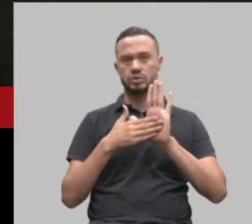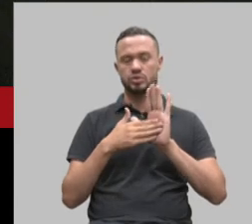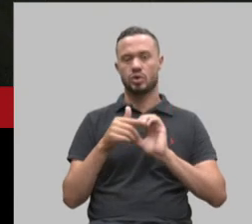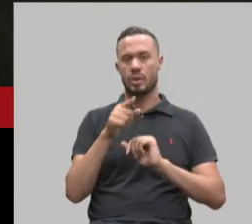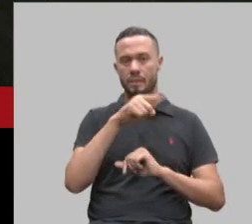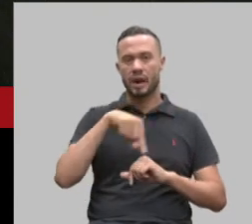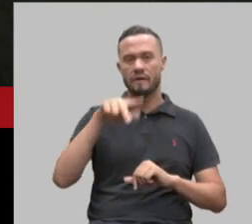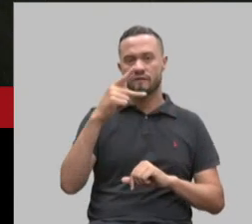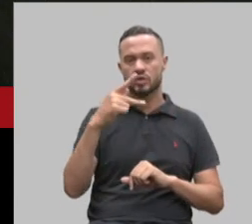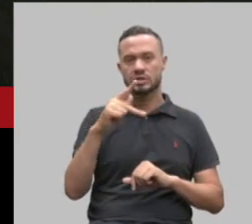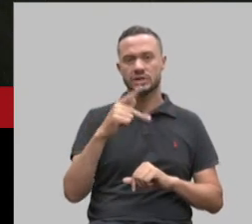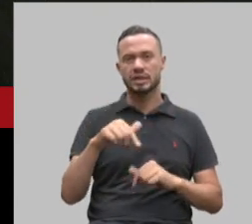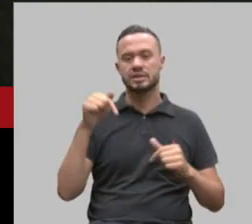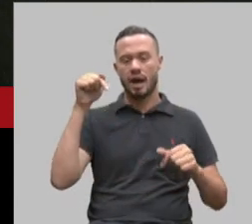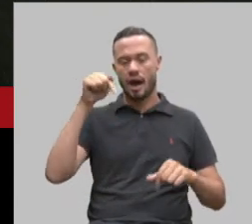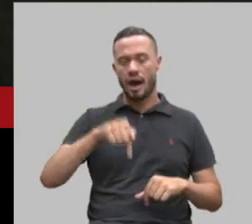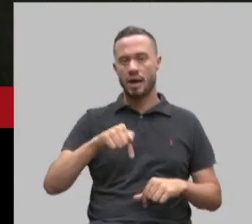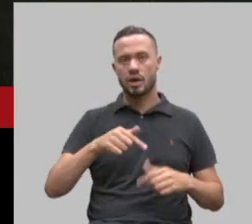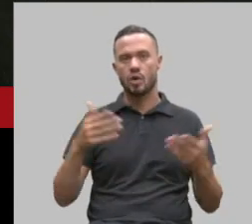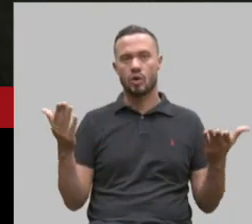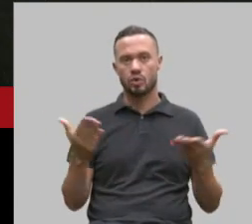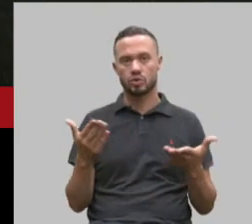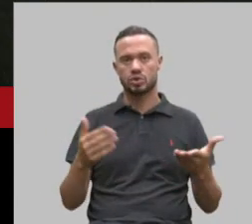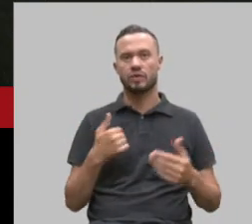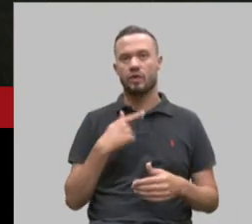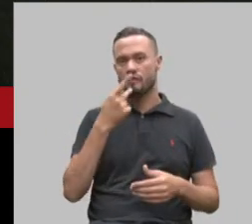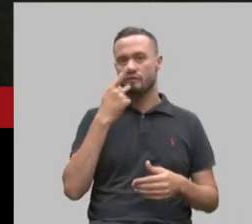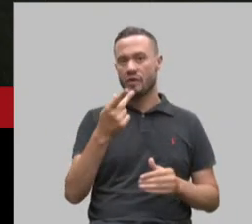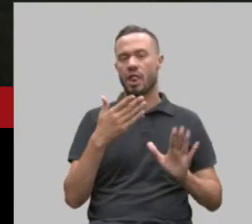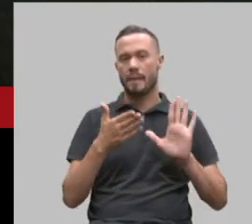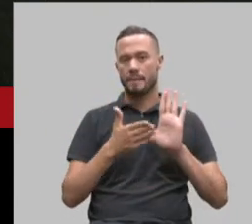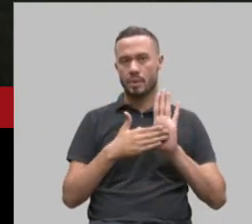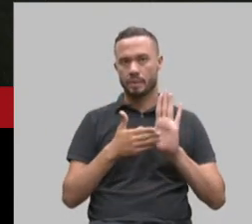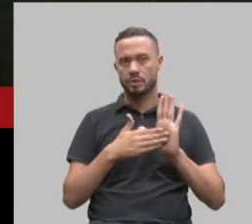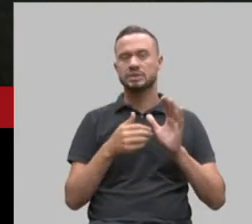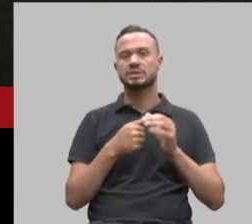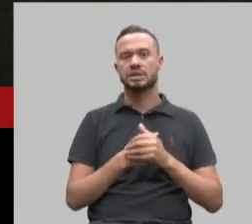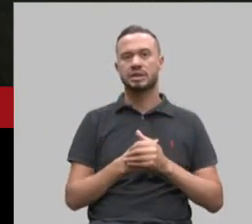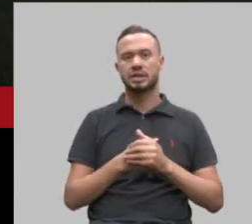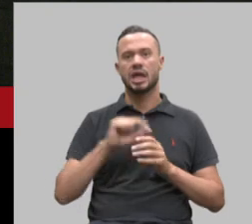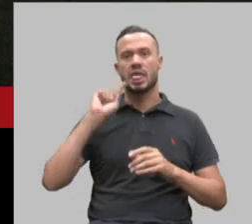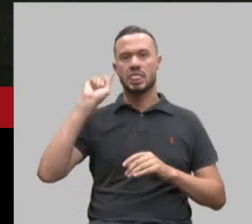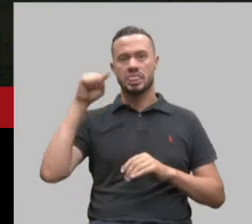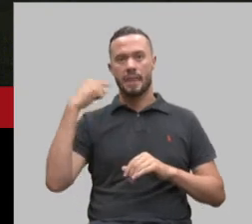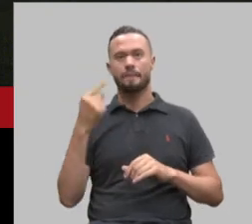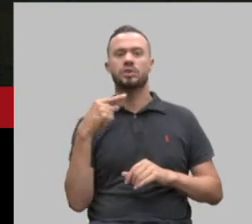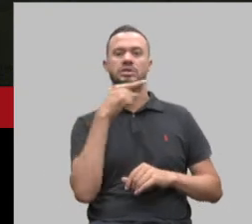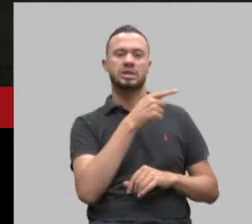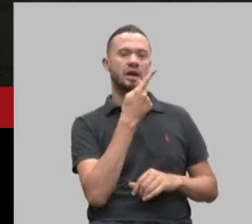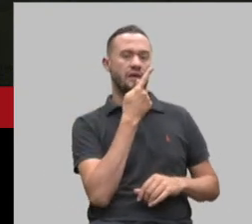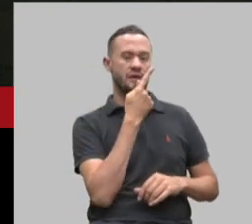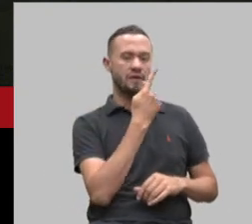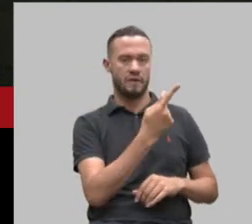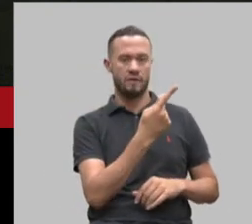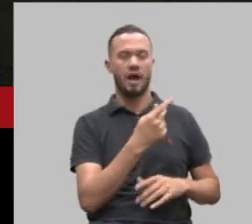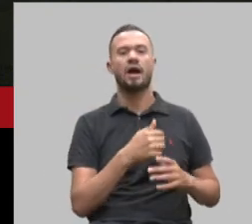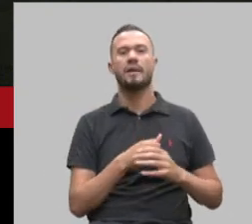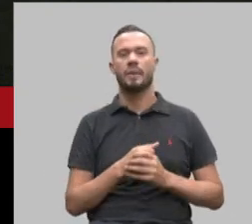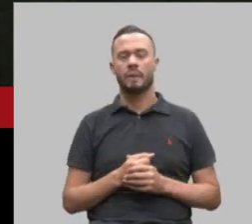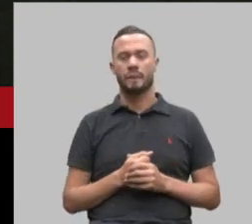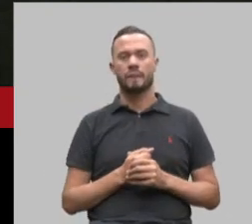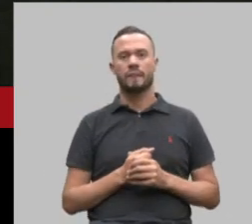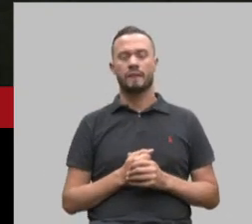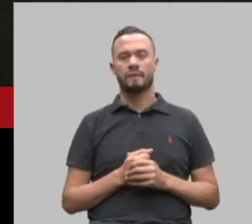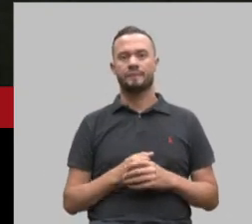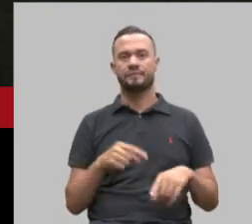aqui nessa plenária eu vou contar a proposta e depois vou passar a palavra para coordenação porque